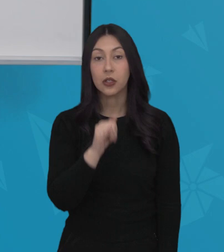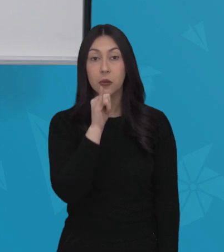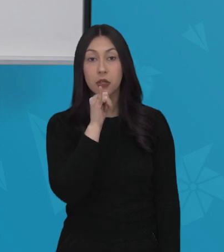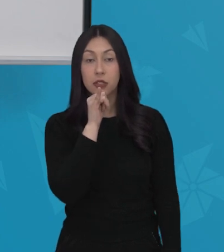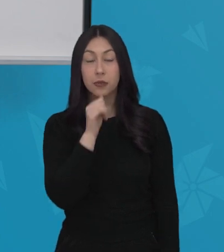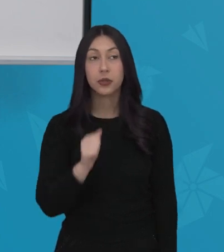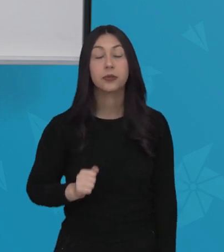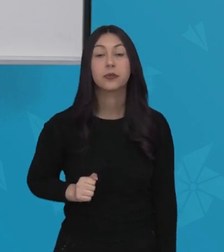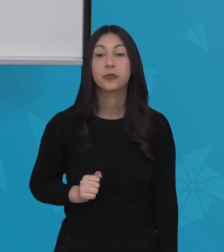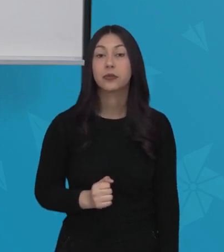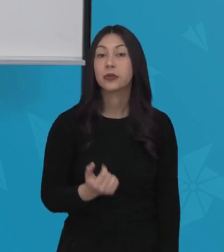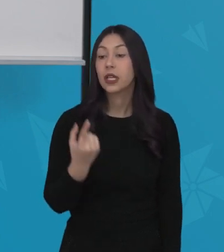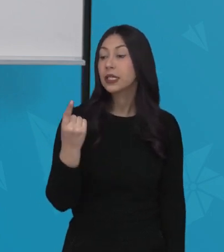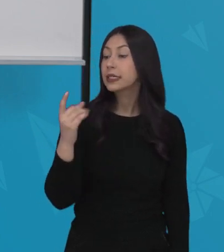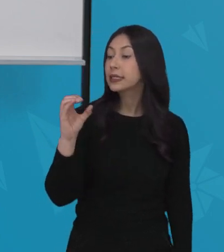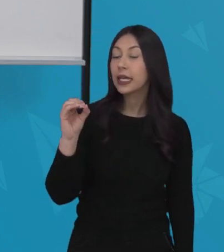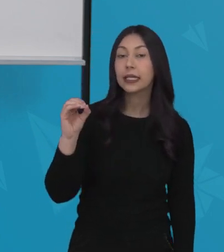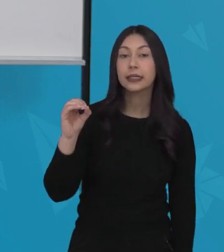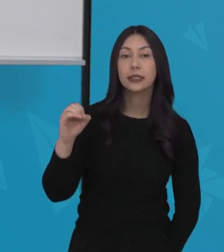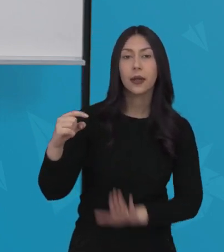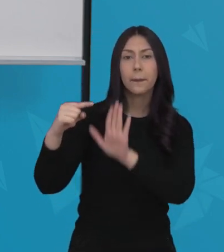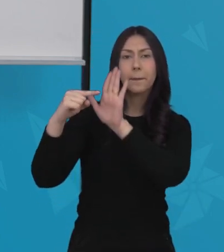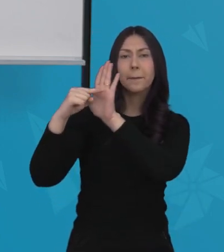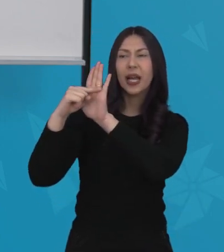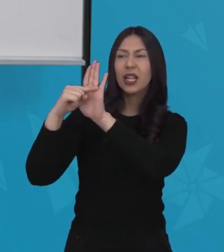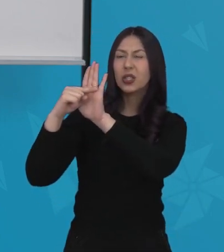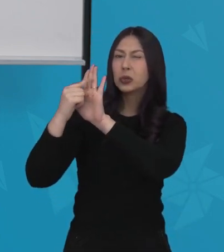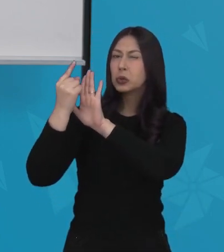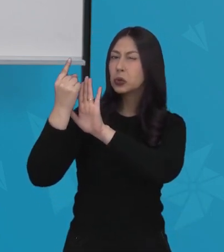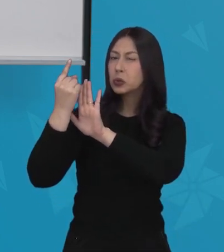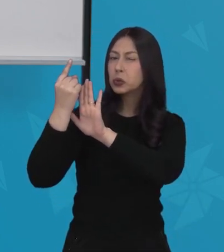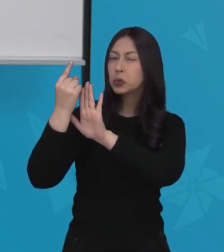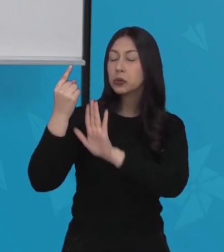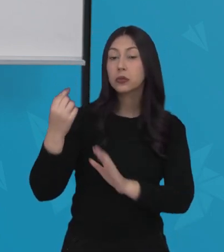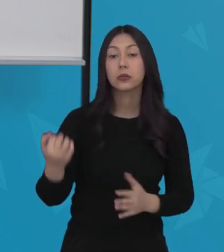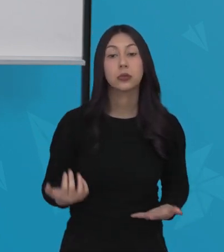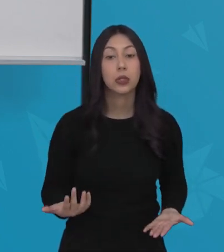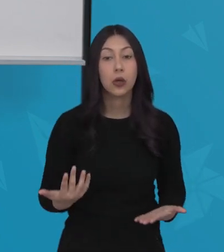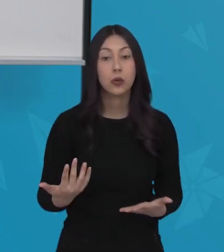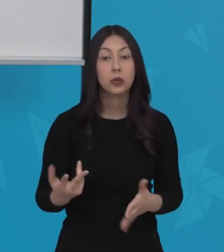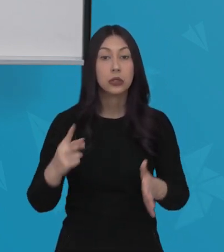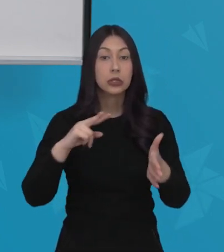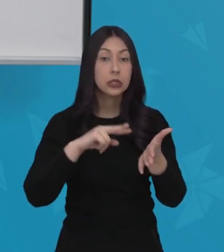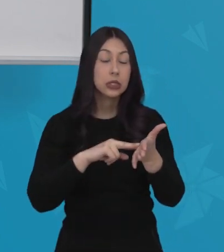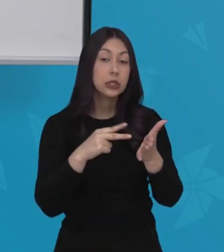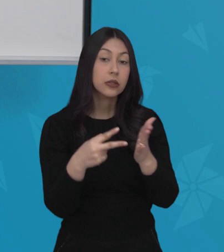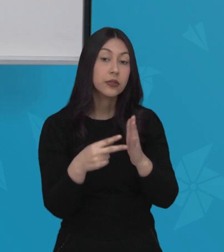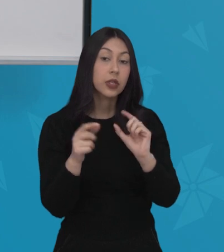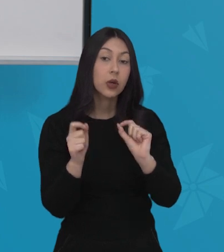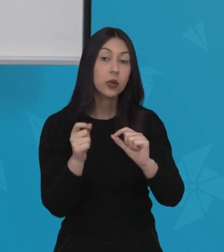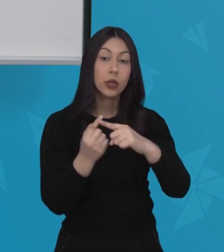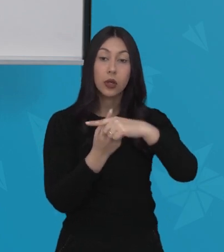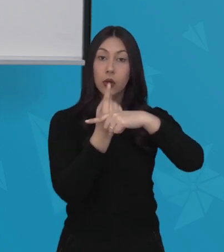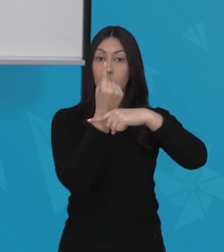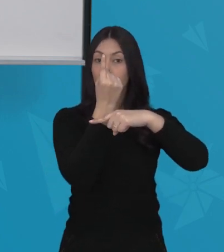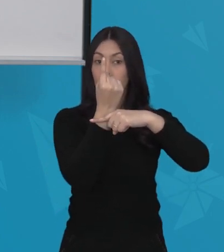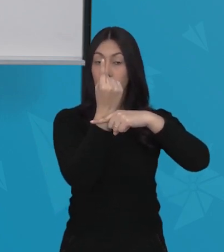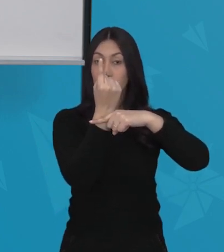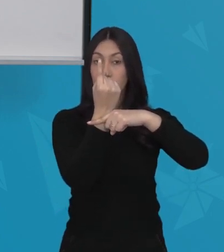aqui. Quando a gente tem o 10 elevado a menos 1, que é o caso mais simples de todos, quando o nosso expoente aqui é 1, a gente vai ter basicamente o